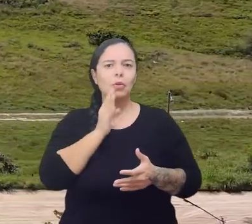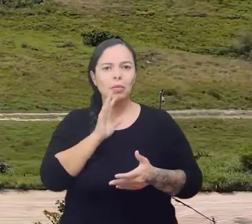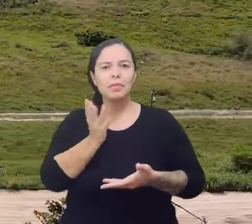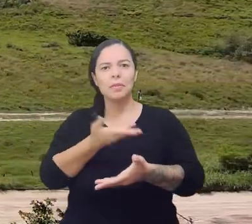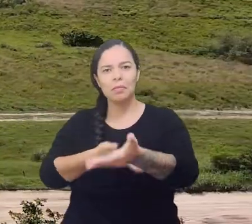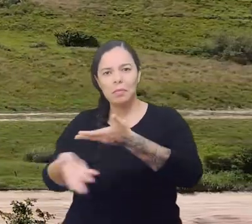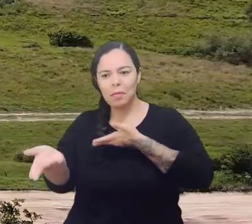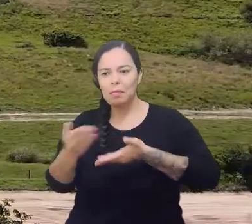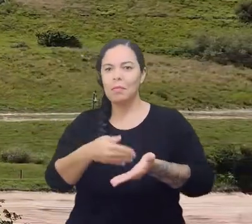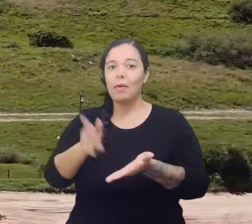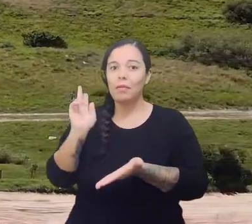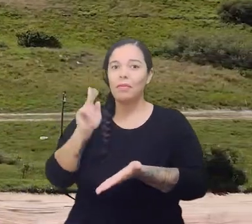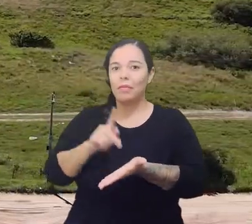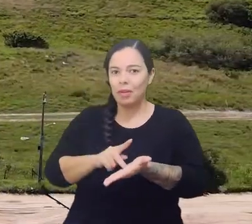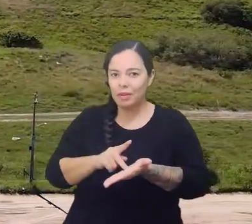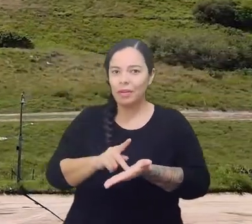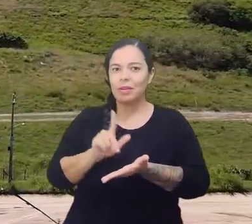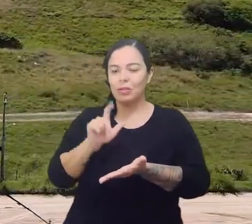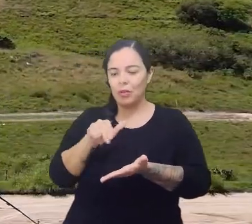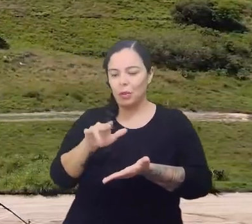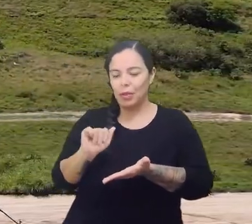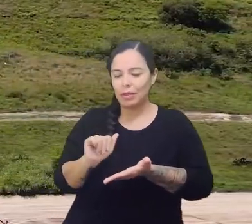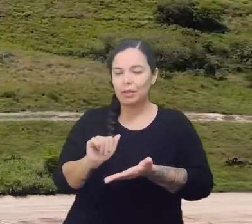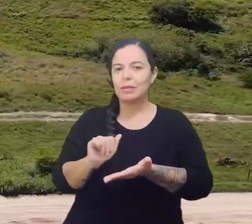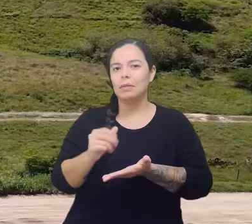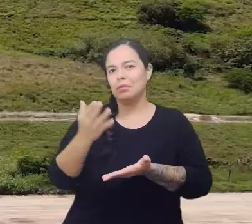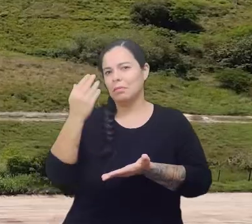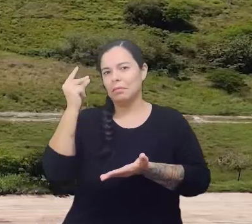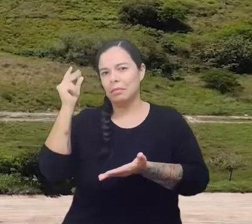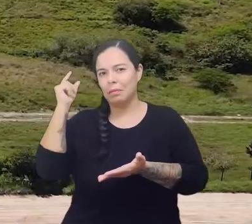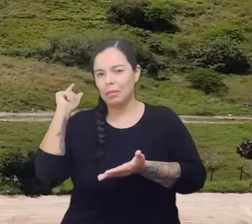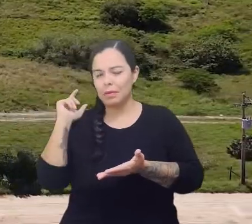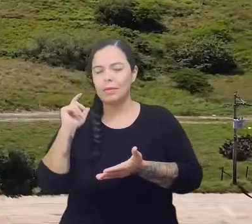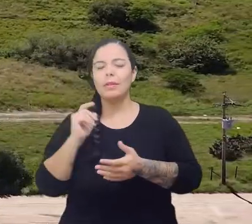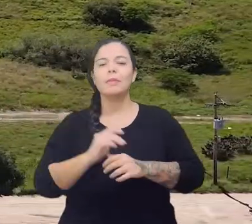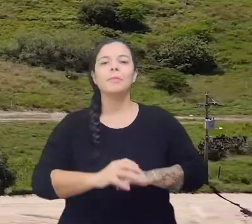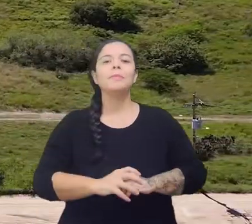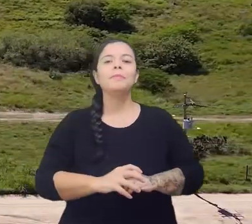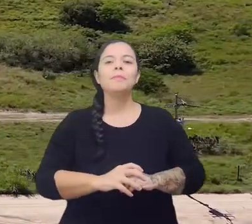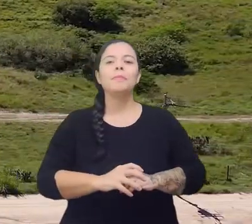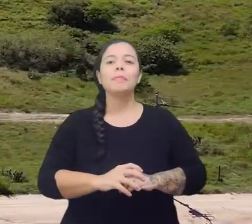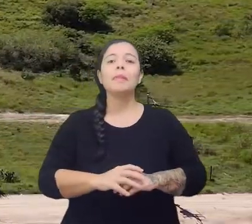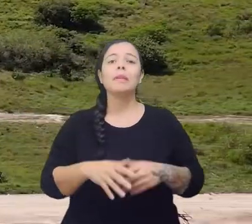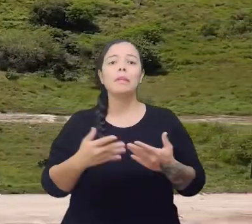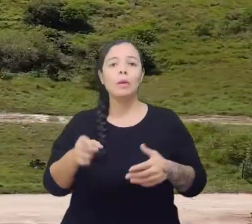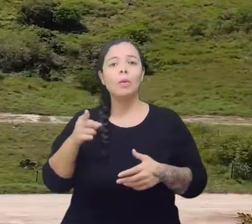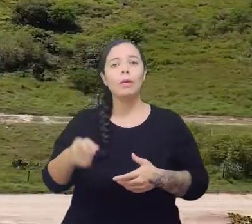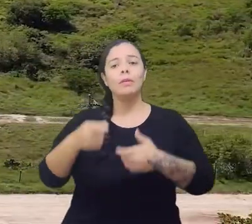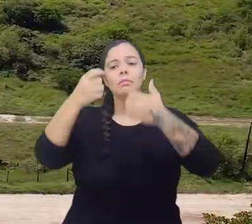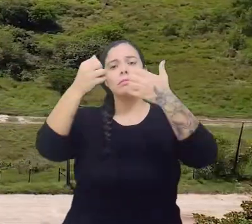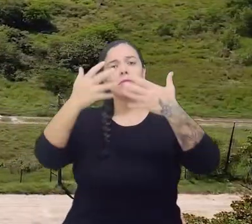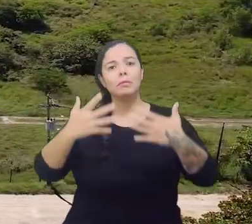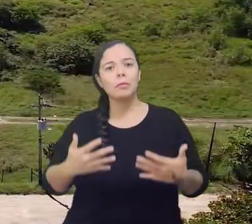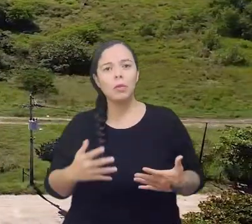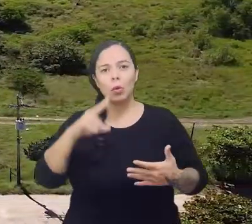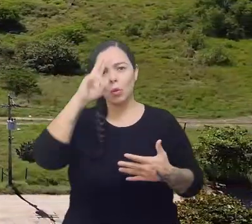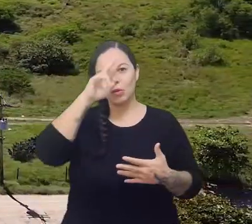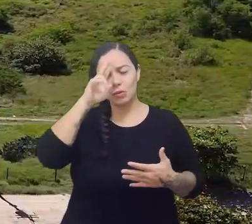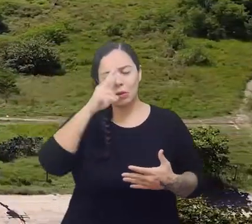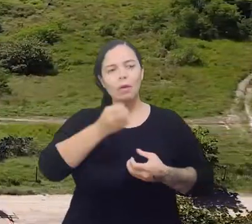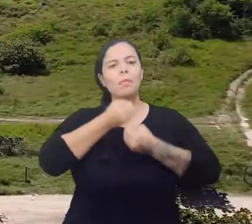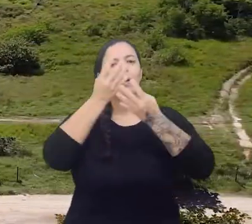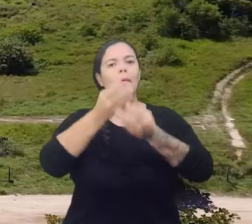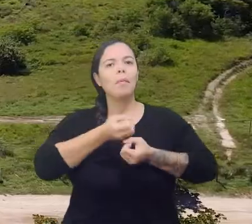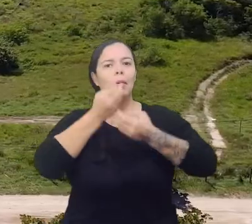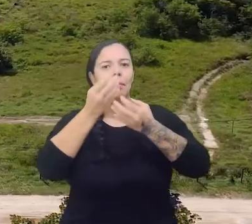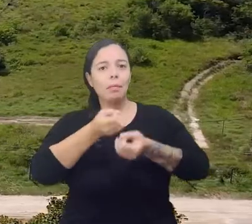numa certa época. E ele trouxe essa história, levantou essa história de novo. Além de tudo que vocês estão falando aqui de meio